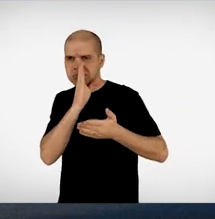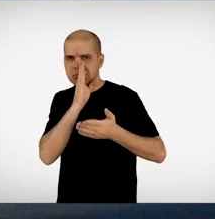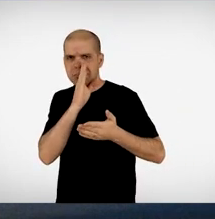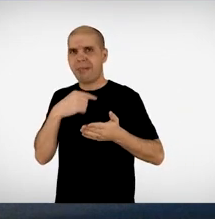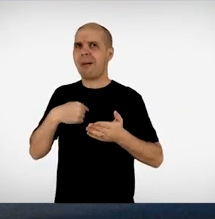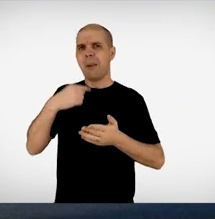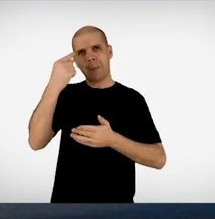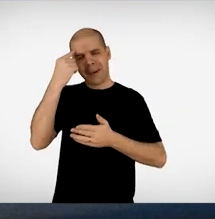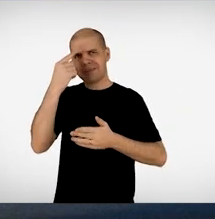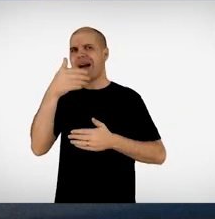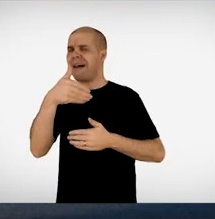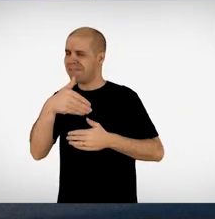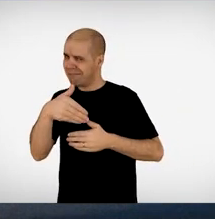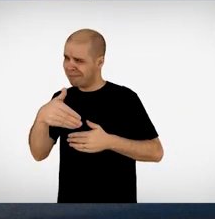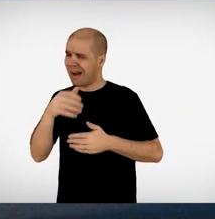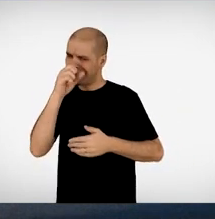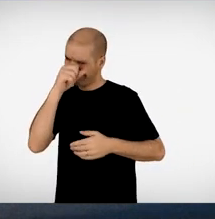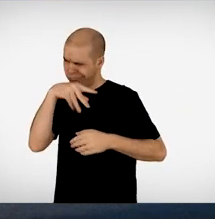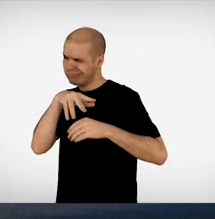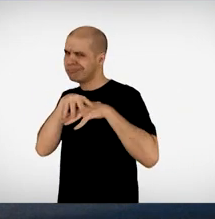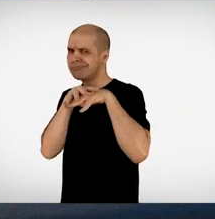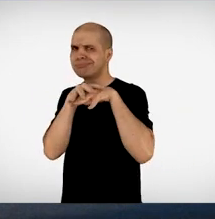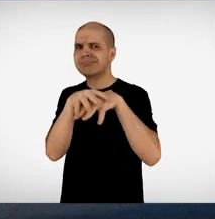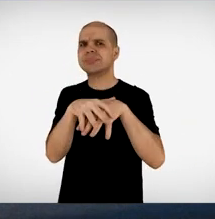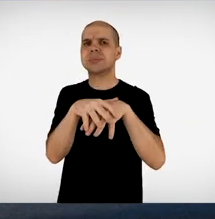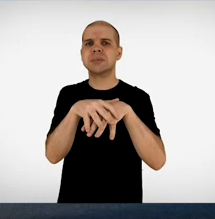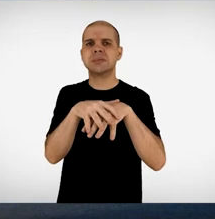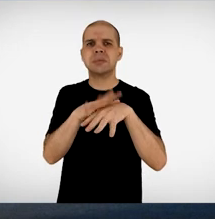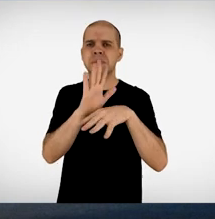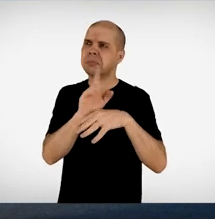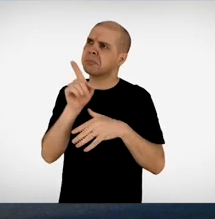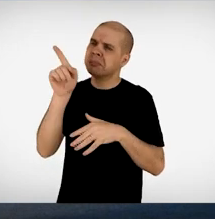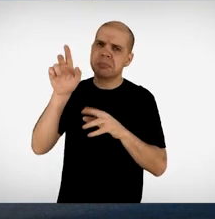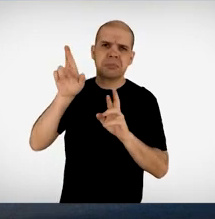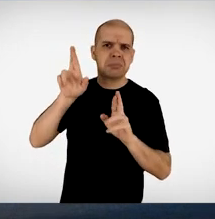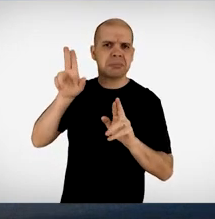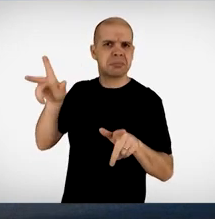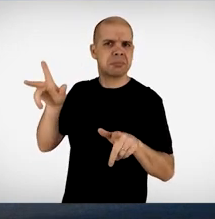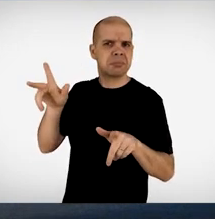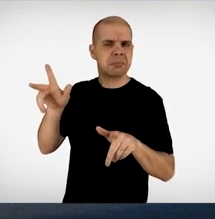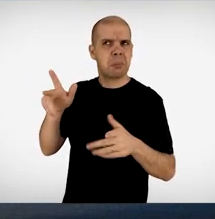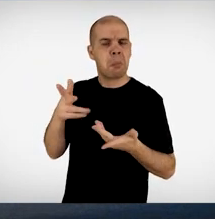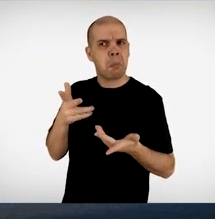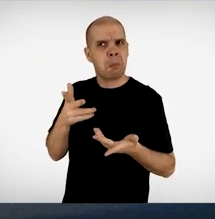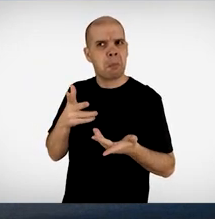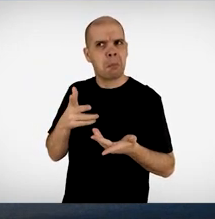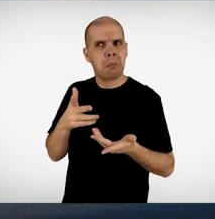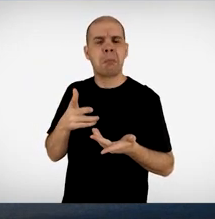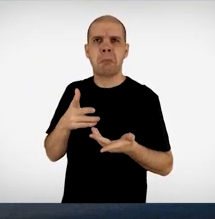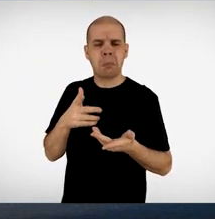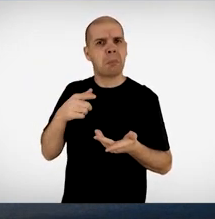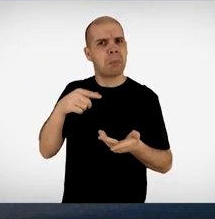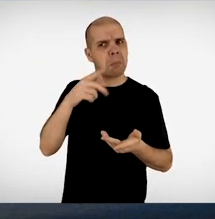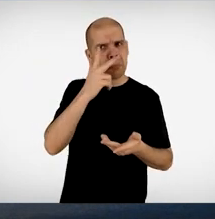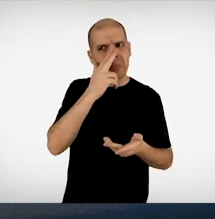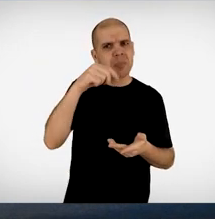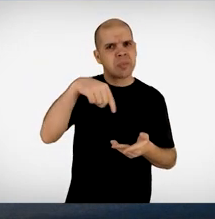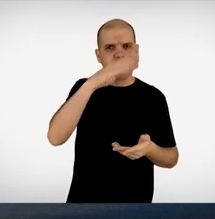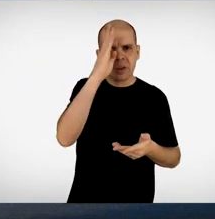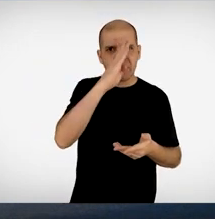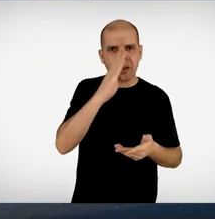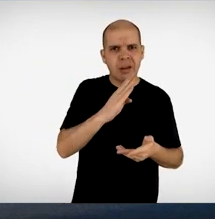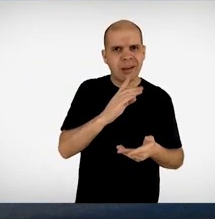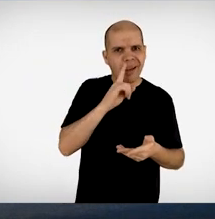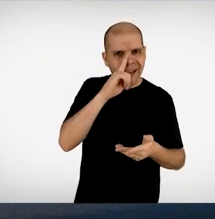pacientes no consultório, né? O que seria essa conversa entre um casal brasileiro? E aí eu estou pensando no ambiente muito mais machista e perigoso para